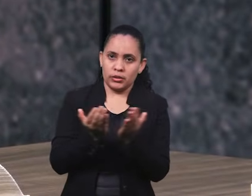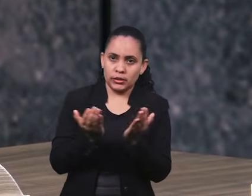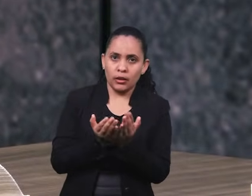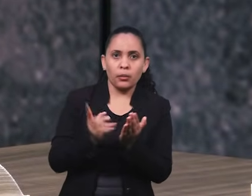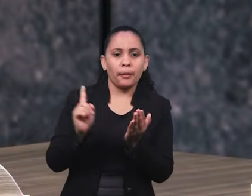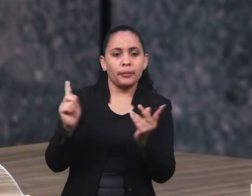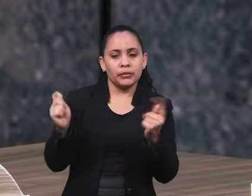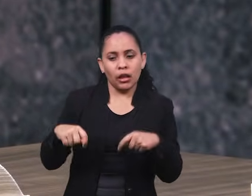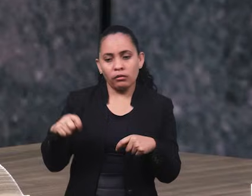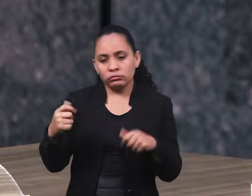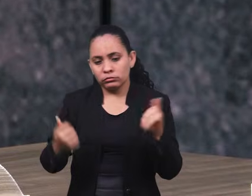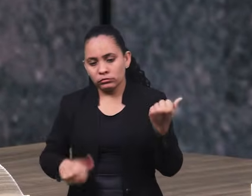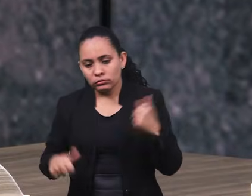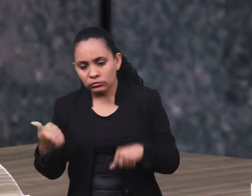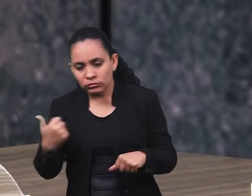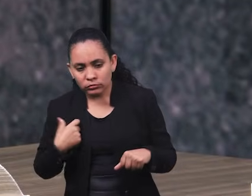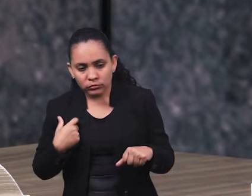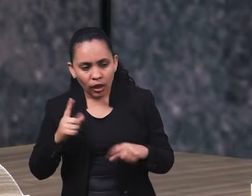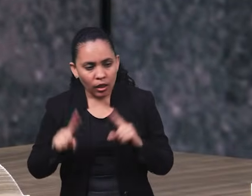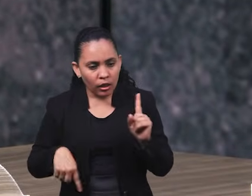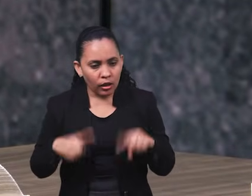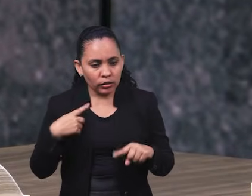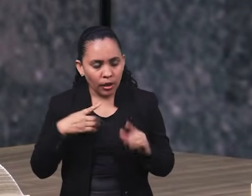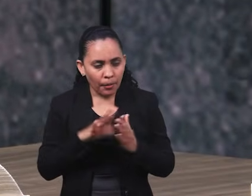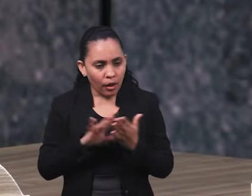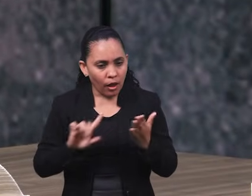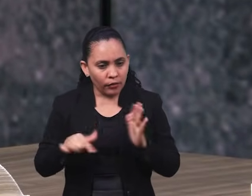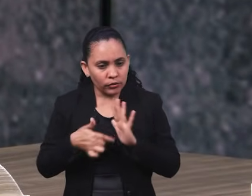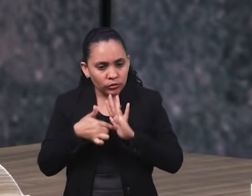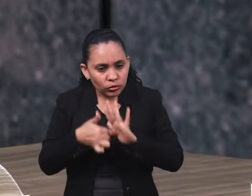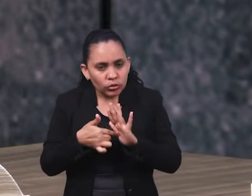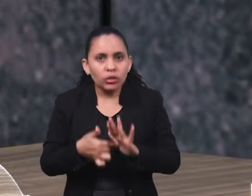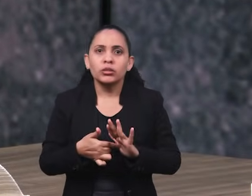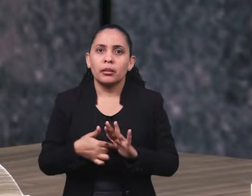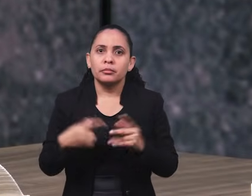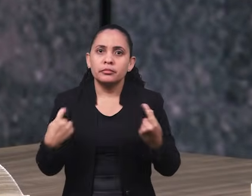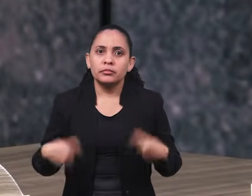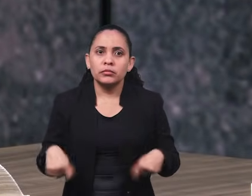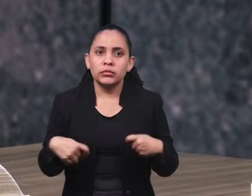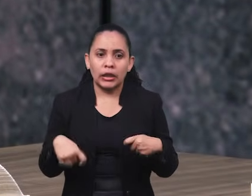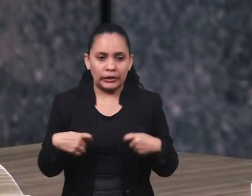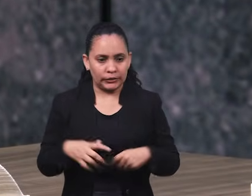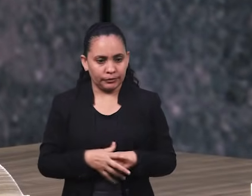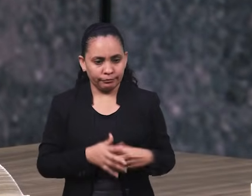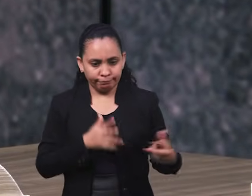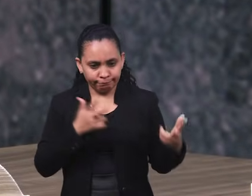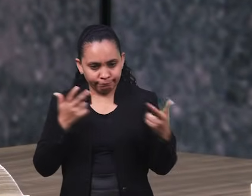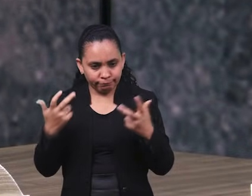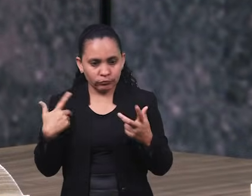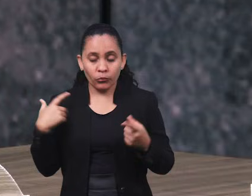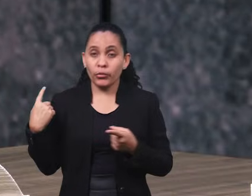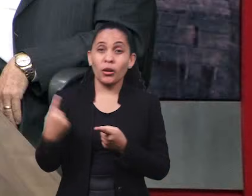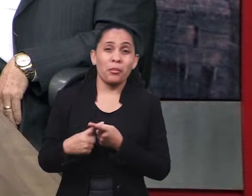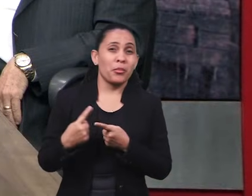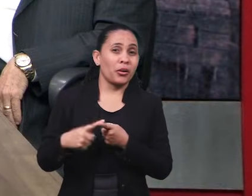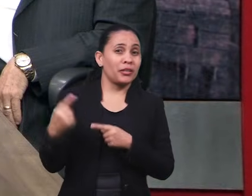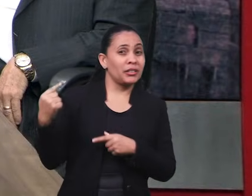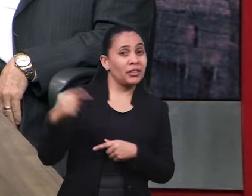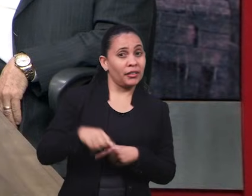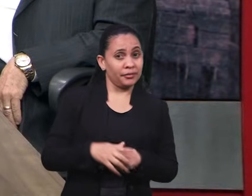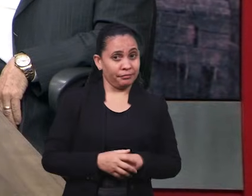de examinar de maneira livre a Bíblia. O livre exame das Escrituras. Agora explica o